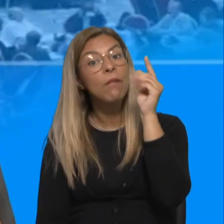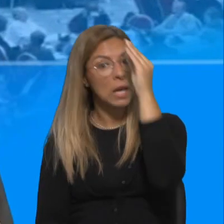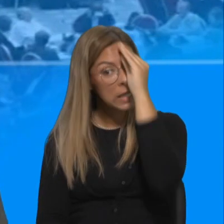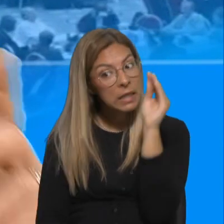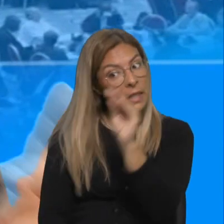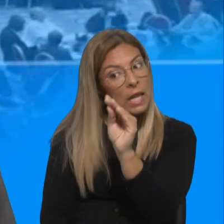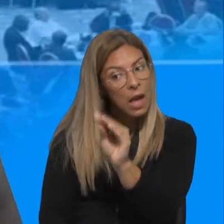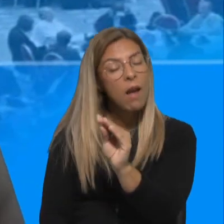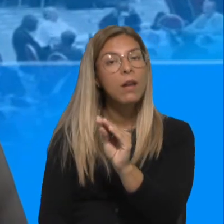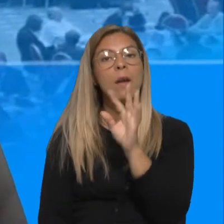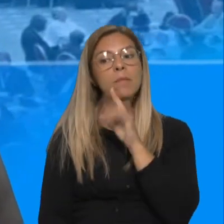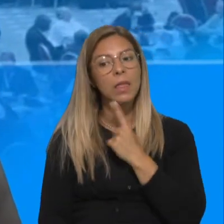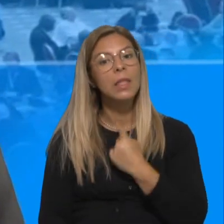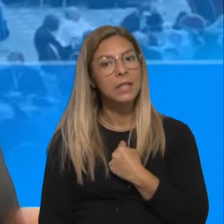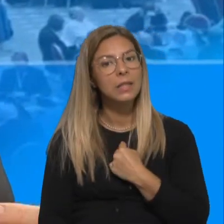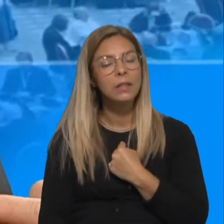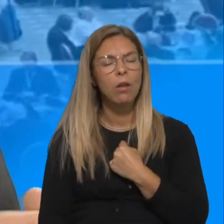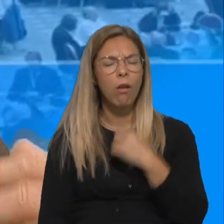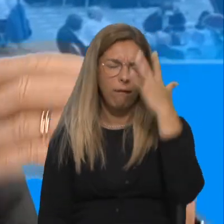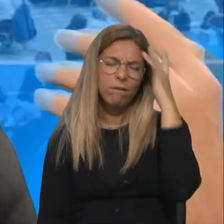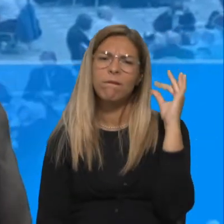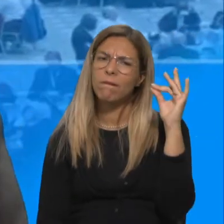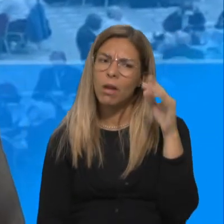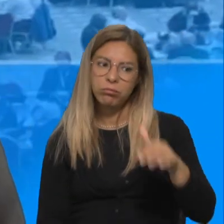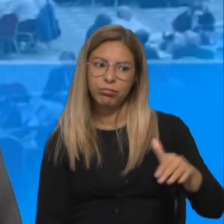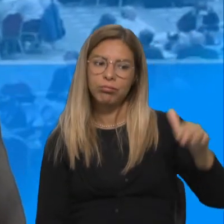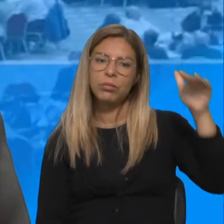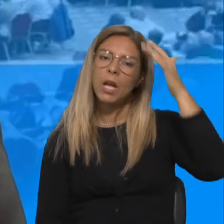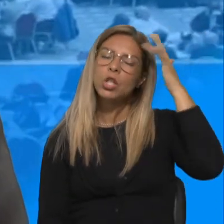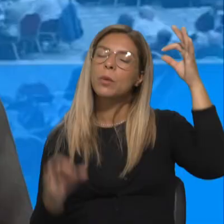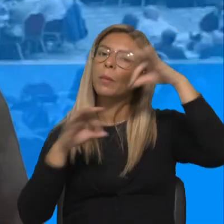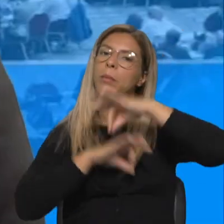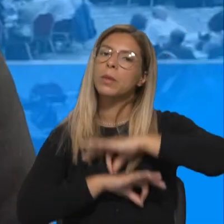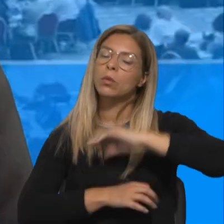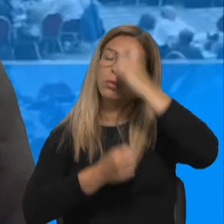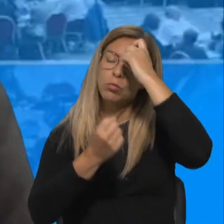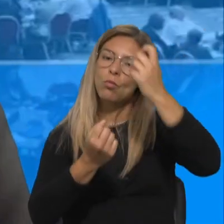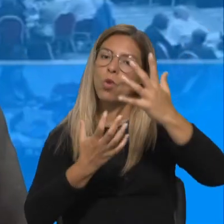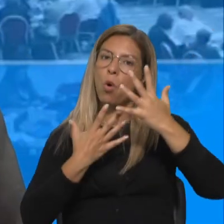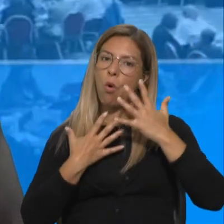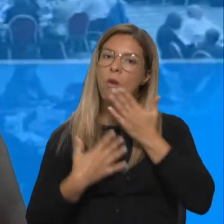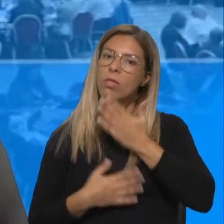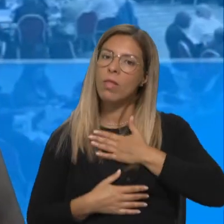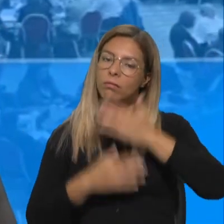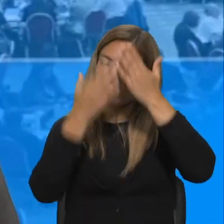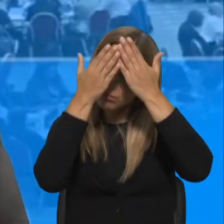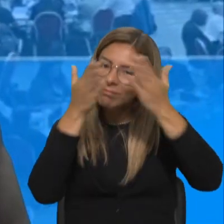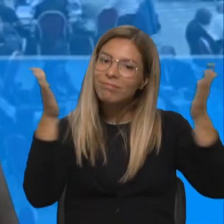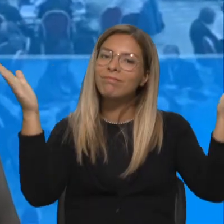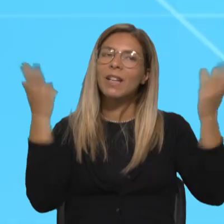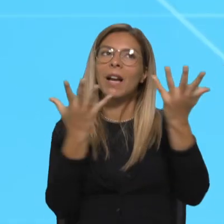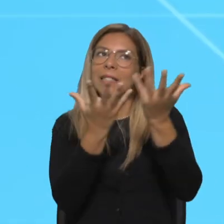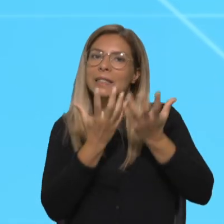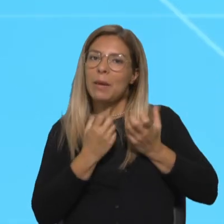Portanto, desde essa altura eu acho que tenho esta consciência de que é o Espírito que ilumina, e, portanto, estar abertos ao Espírito parece-me